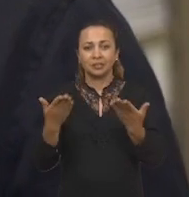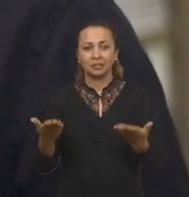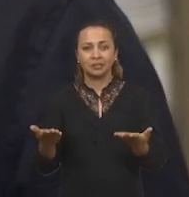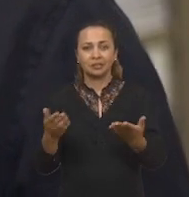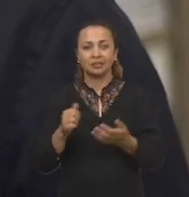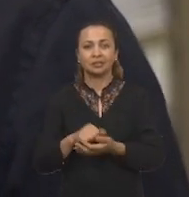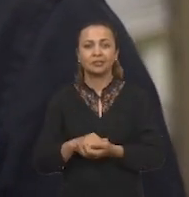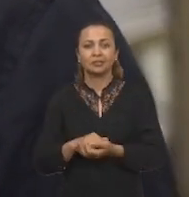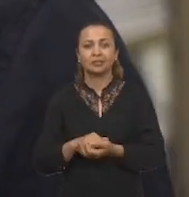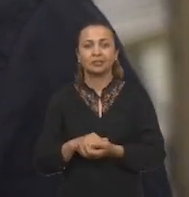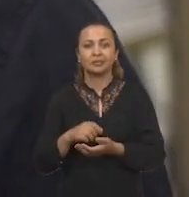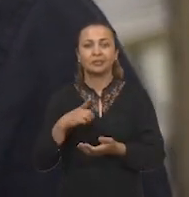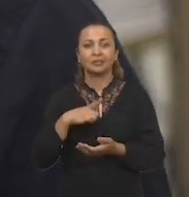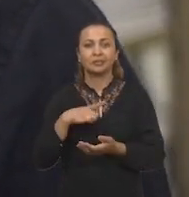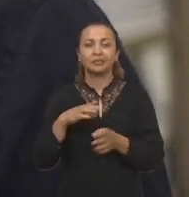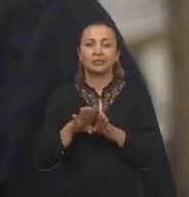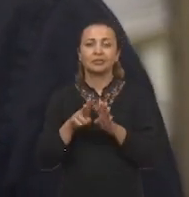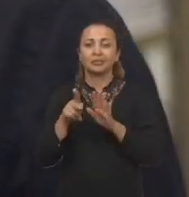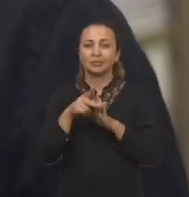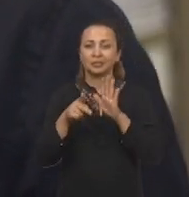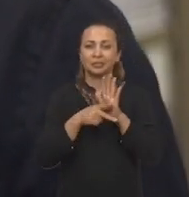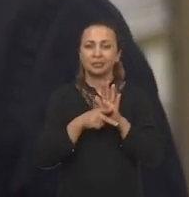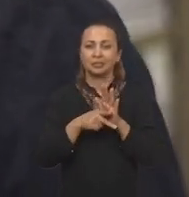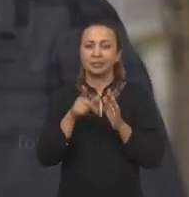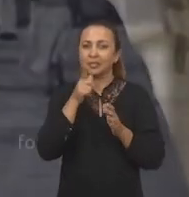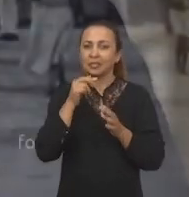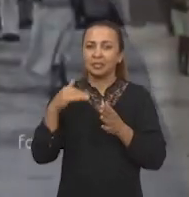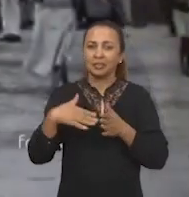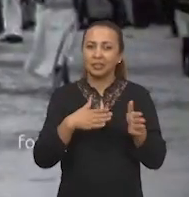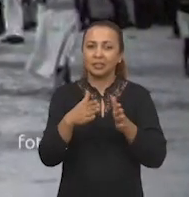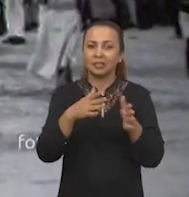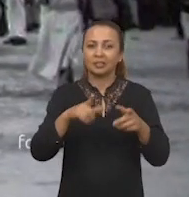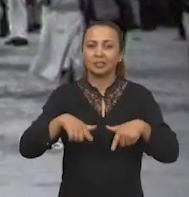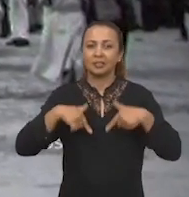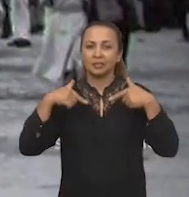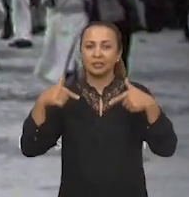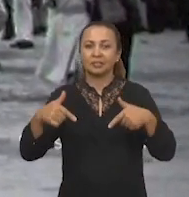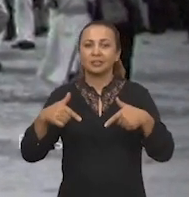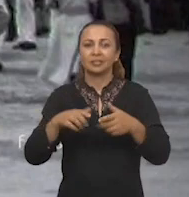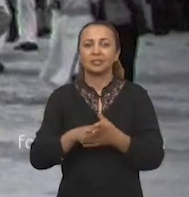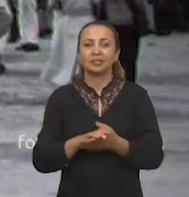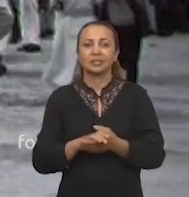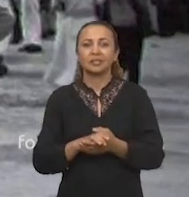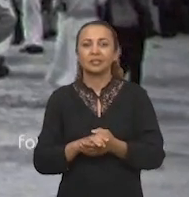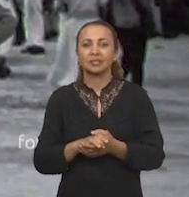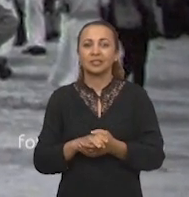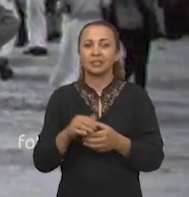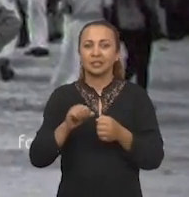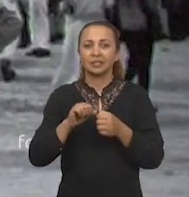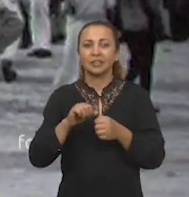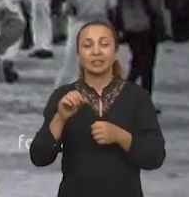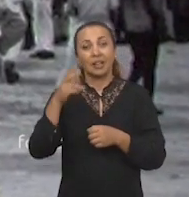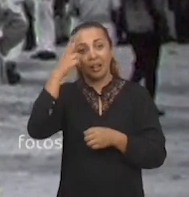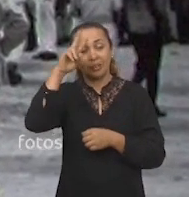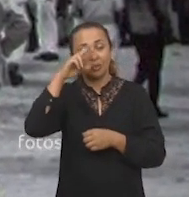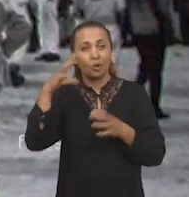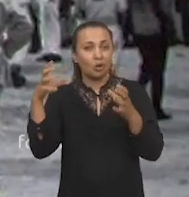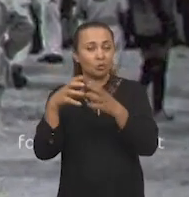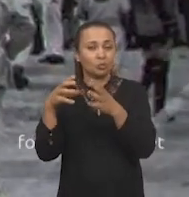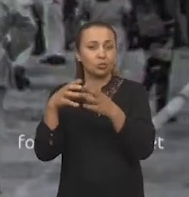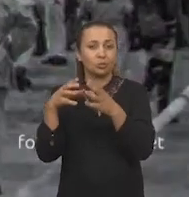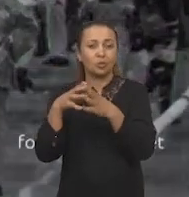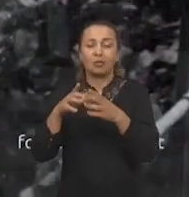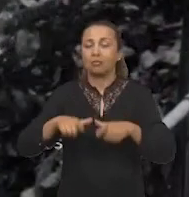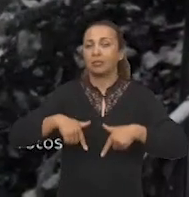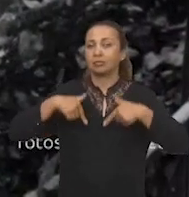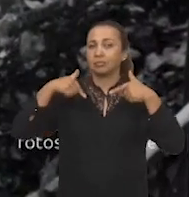sentido. A gente tem também o projeto Um Rio de Lutas, que ele se reporta à história dos grupos